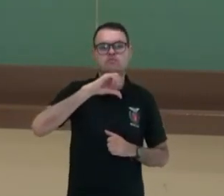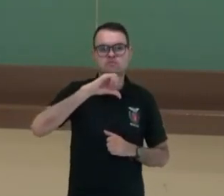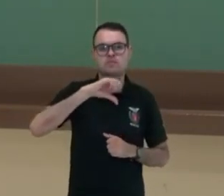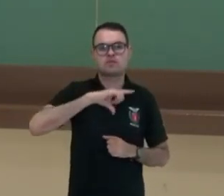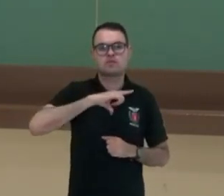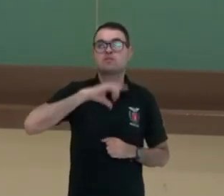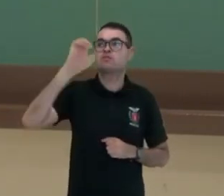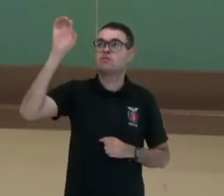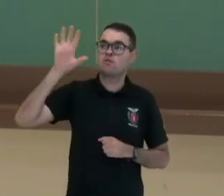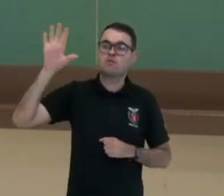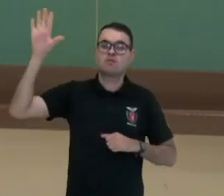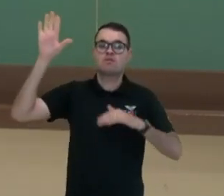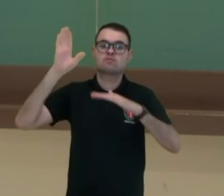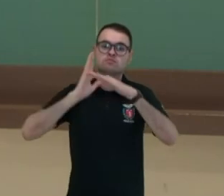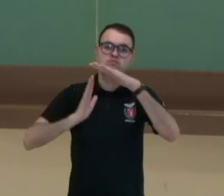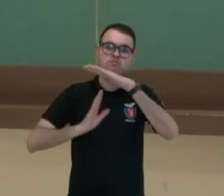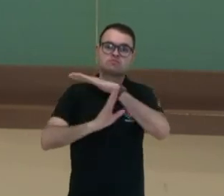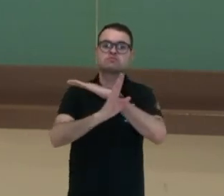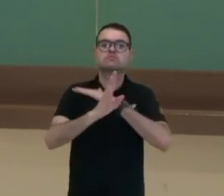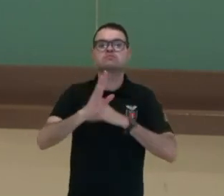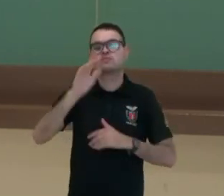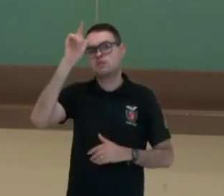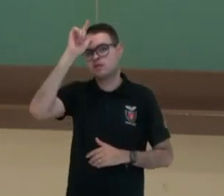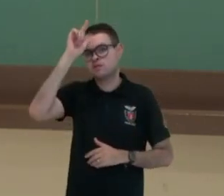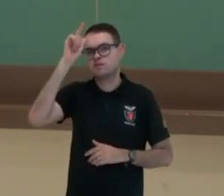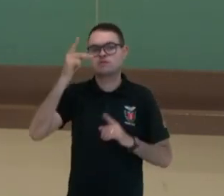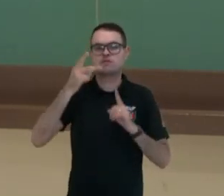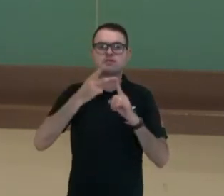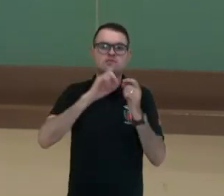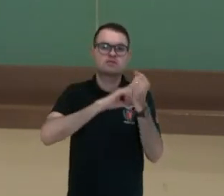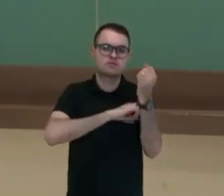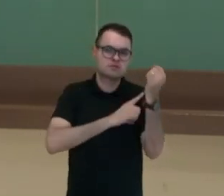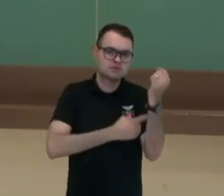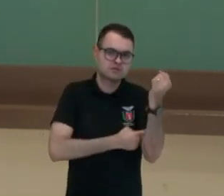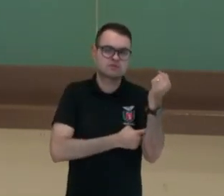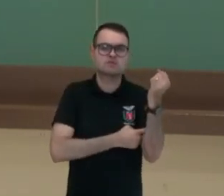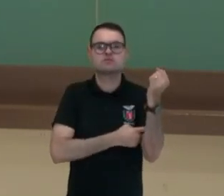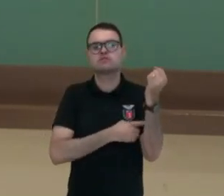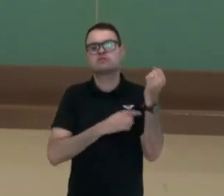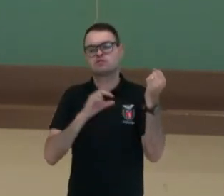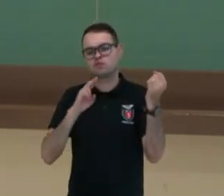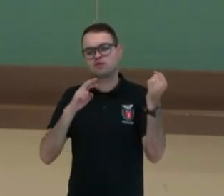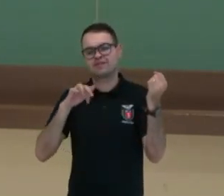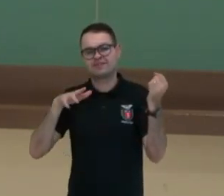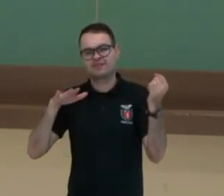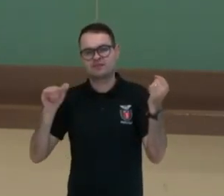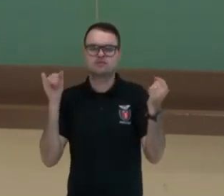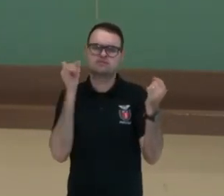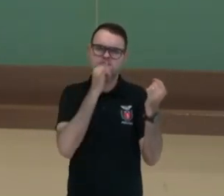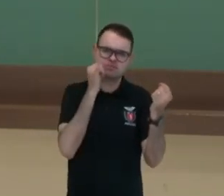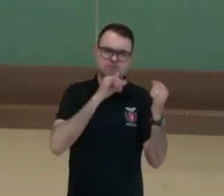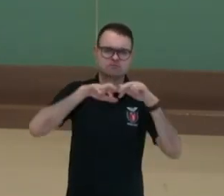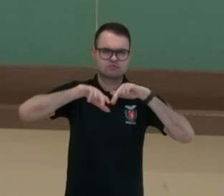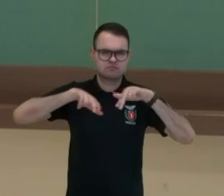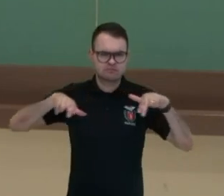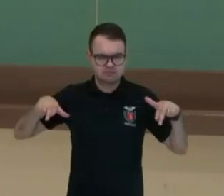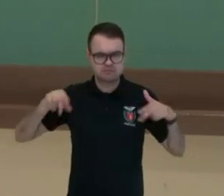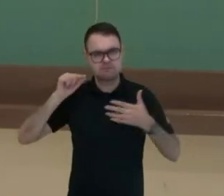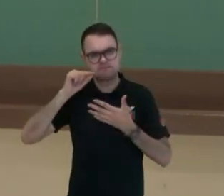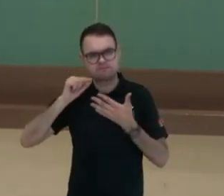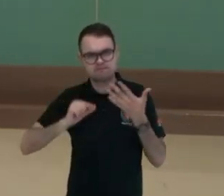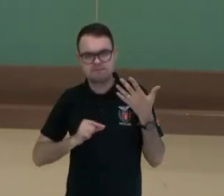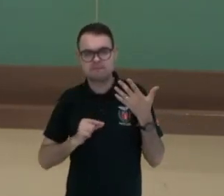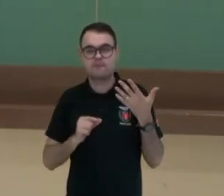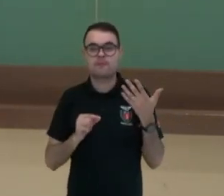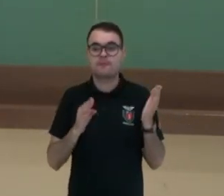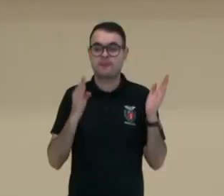os imigrantes alemães, poloneses, ucranianos e italianos principalmente, né? E já